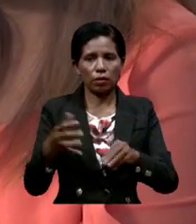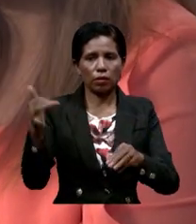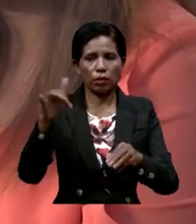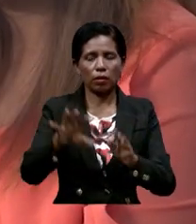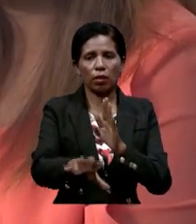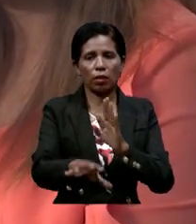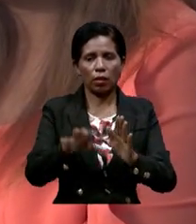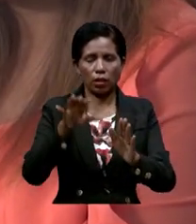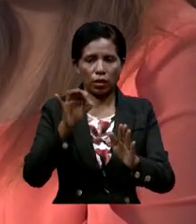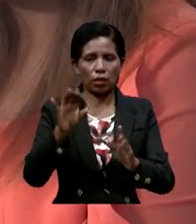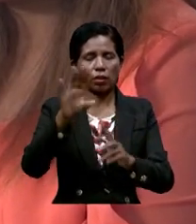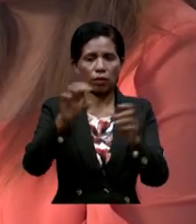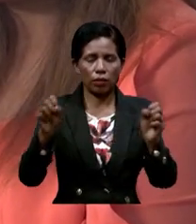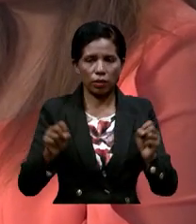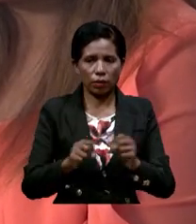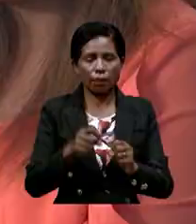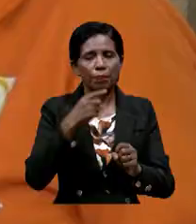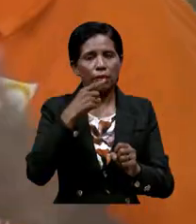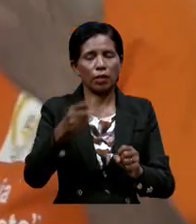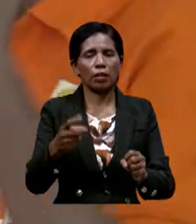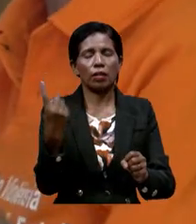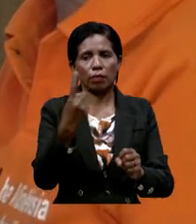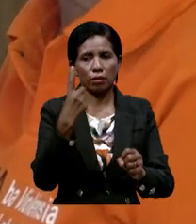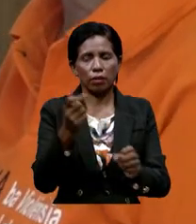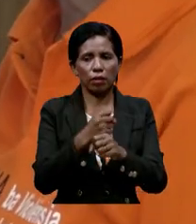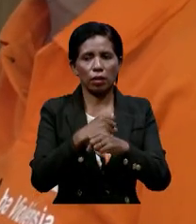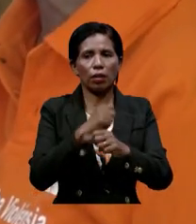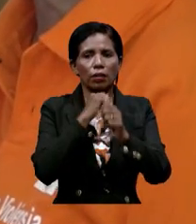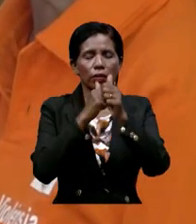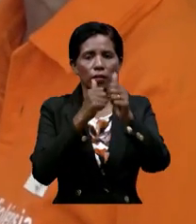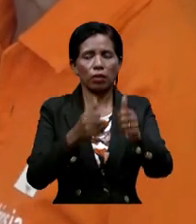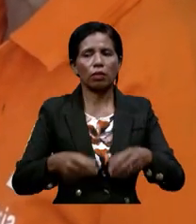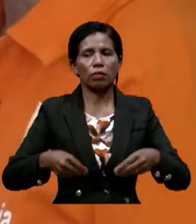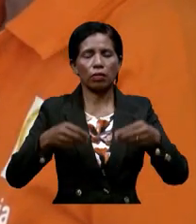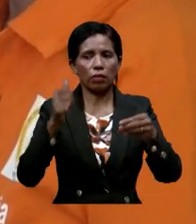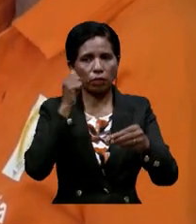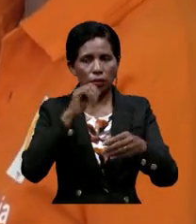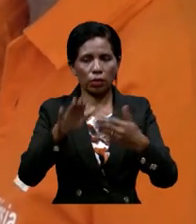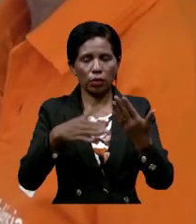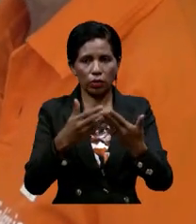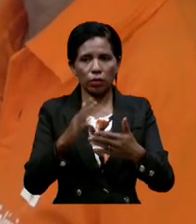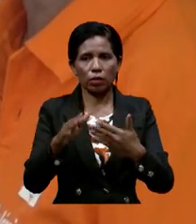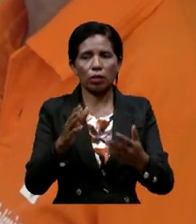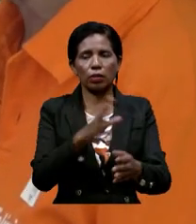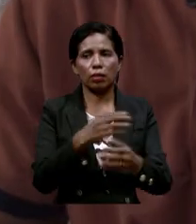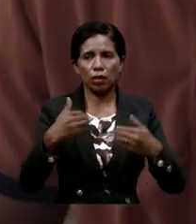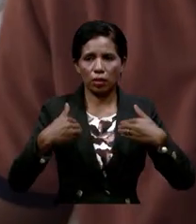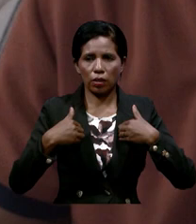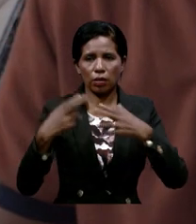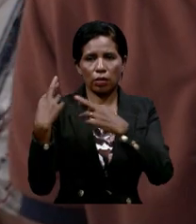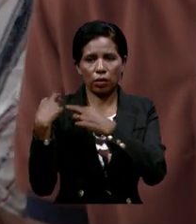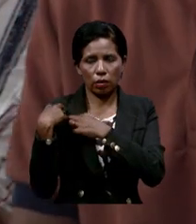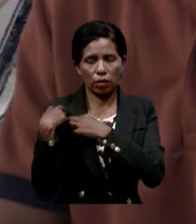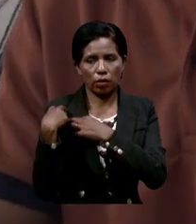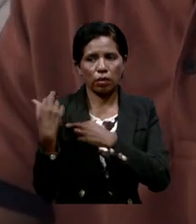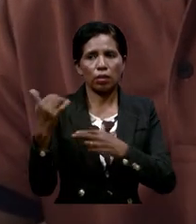hetan poder local. Elvina Hateten nia parte nafatin halo advokasia no kapasitasang bafeto sira atu bele asumi responsabilidade no knar